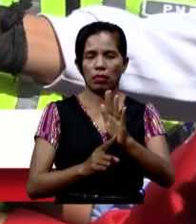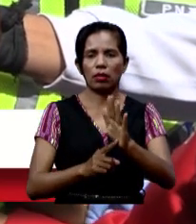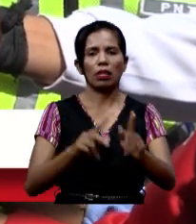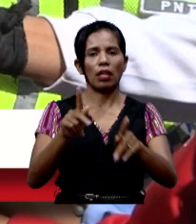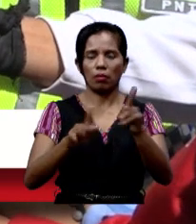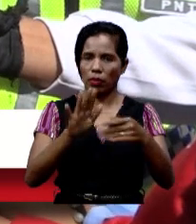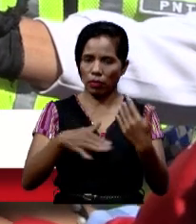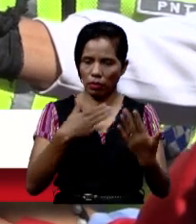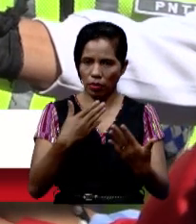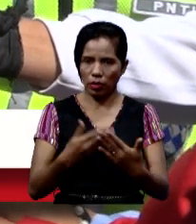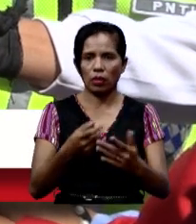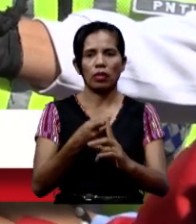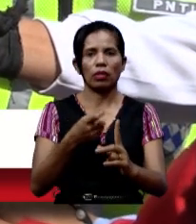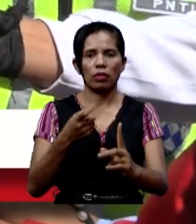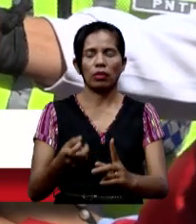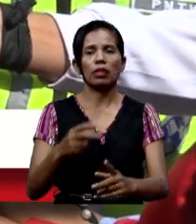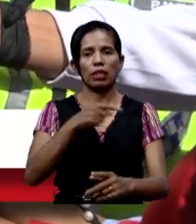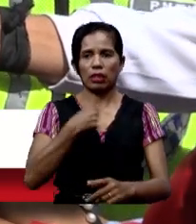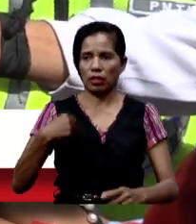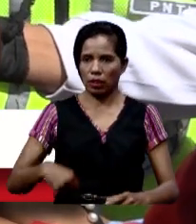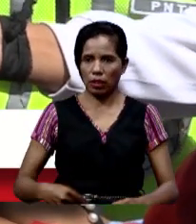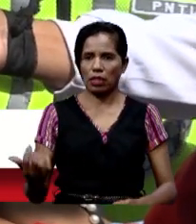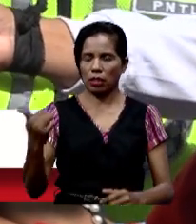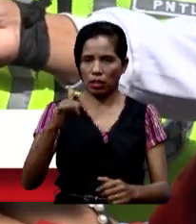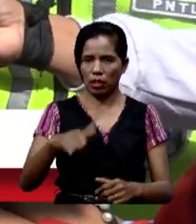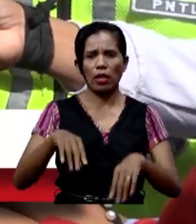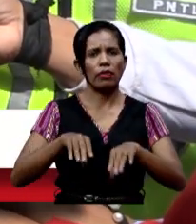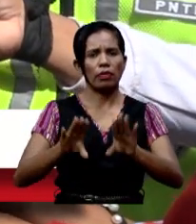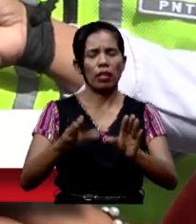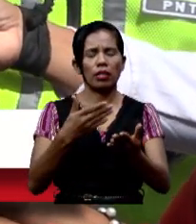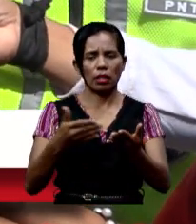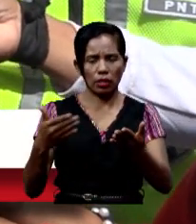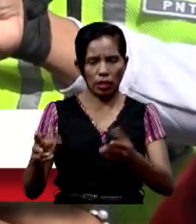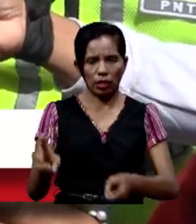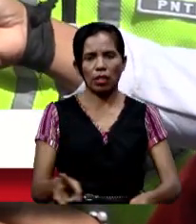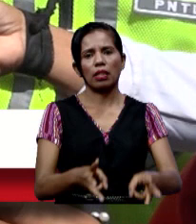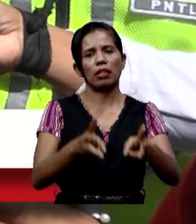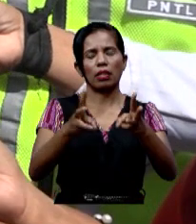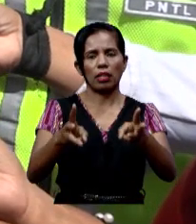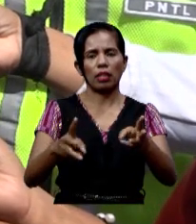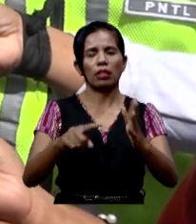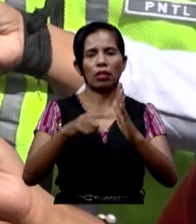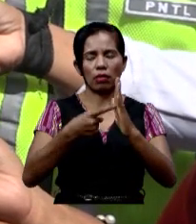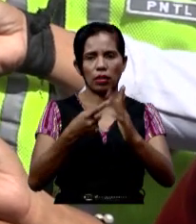negociante parte chinesa Sira. Nebema fansa san ia trotuar leten. Por exemplo, Itaú si ia